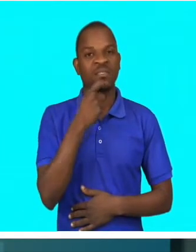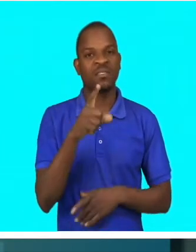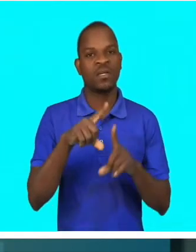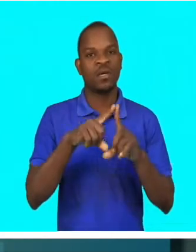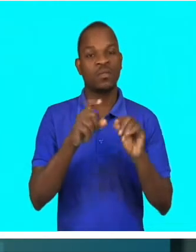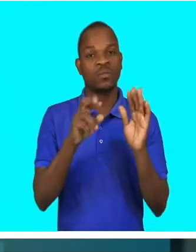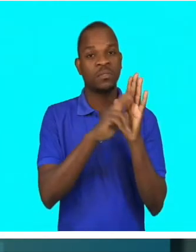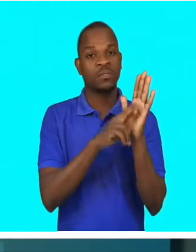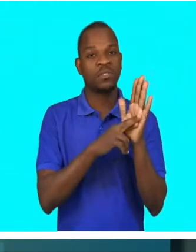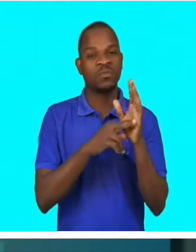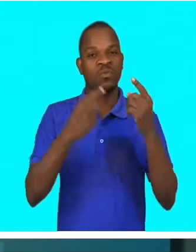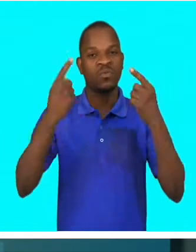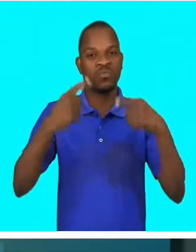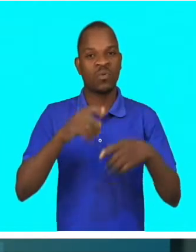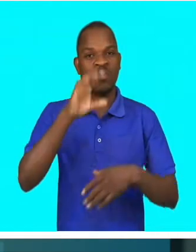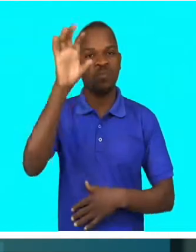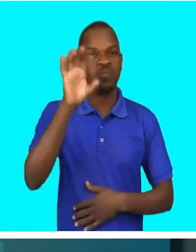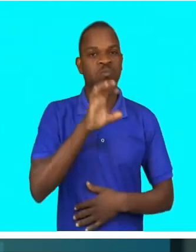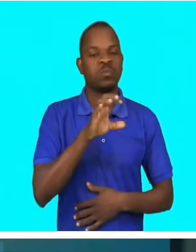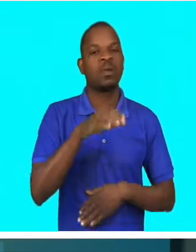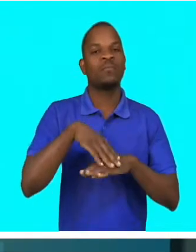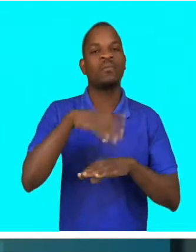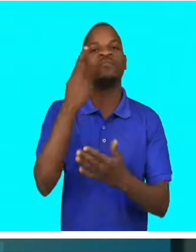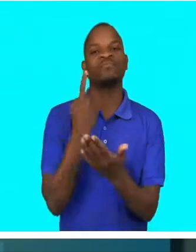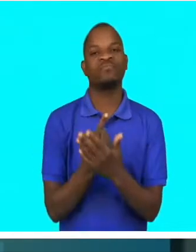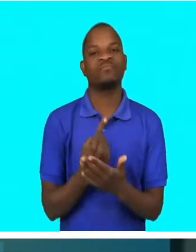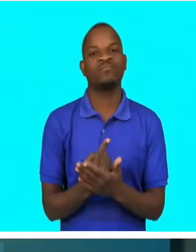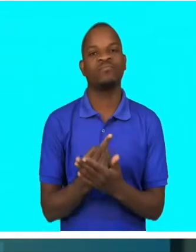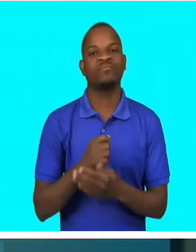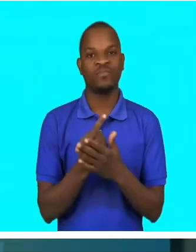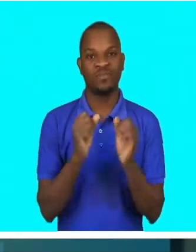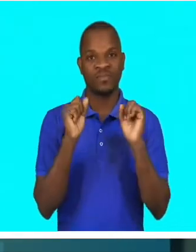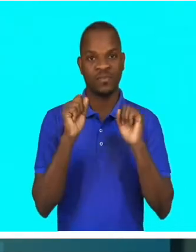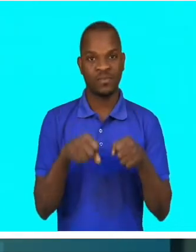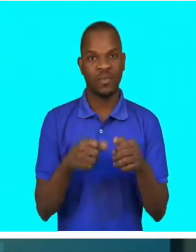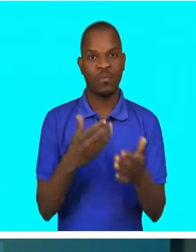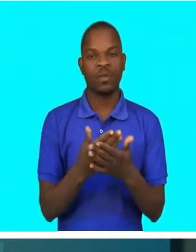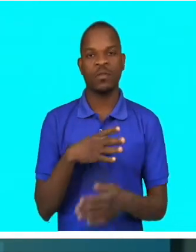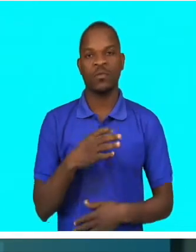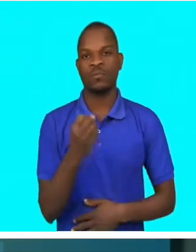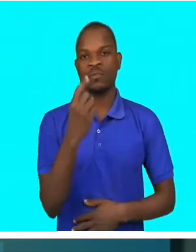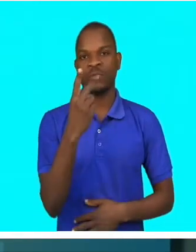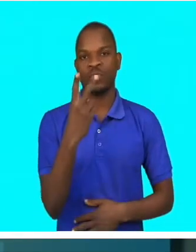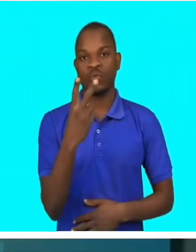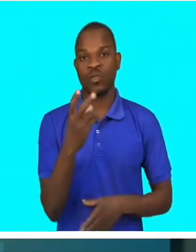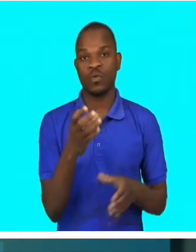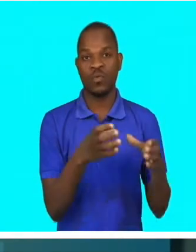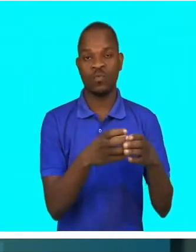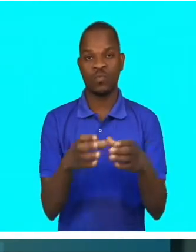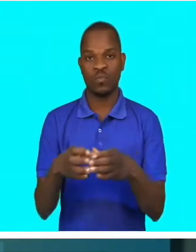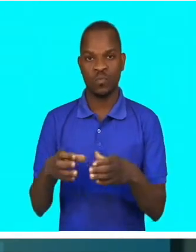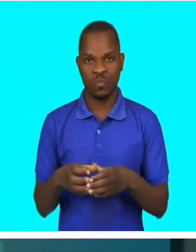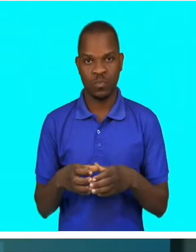considera que o modelo de competições zonais é mais competitivo. Tínhamos 12 equipes,